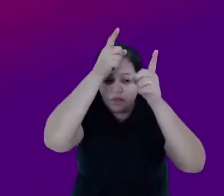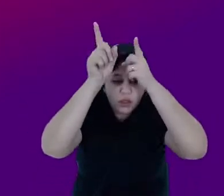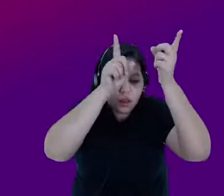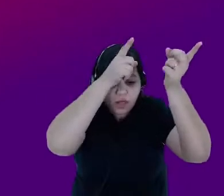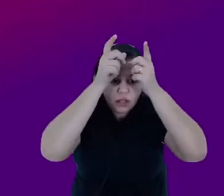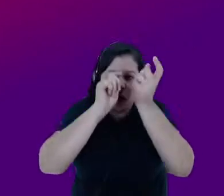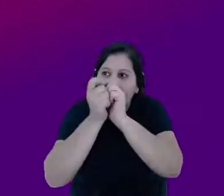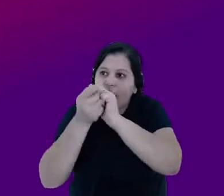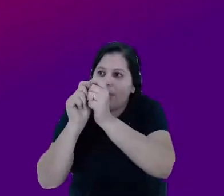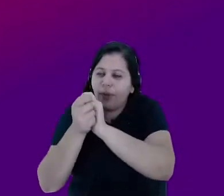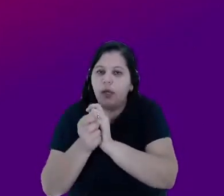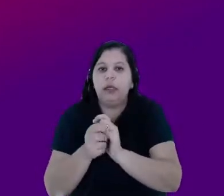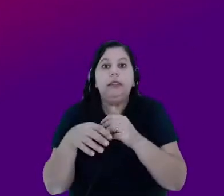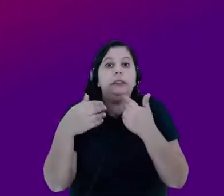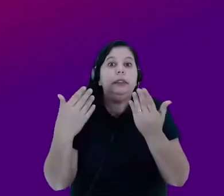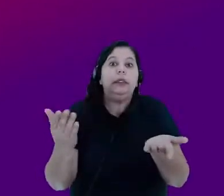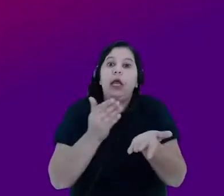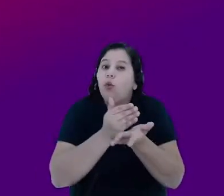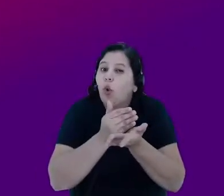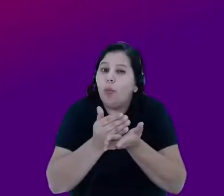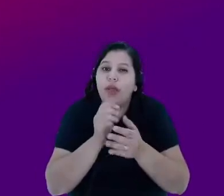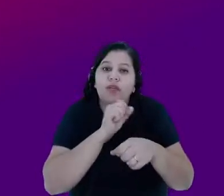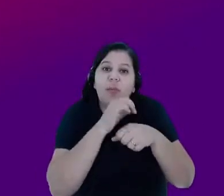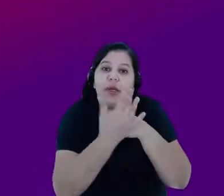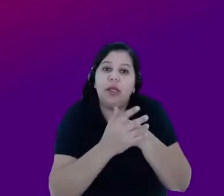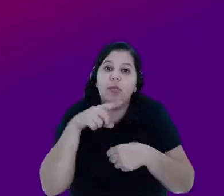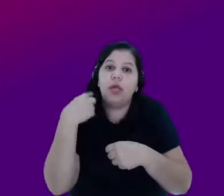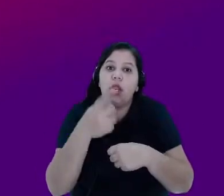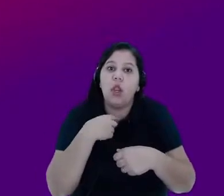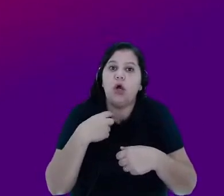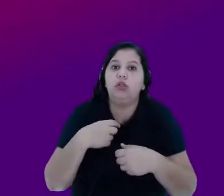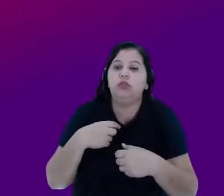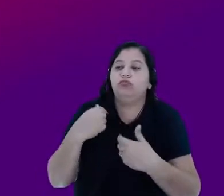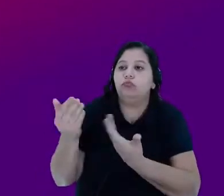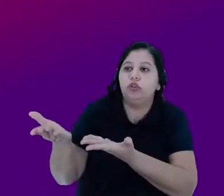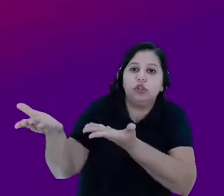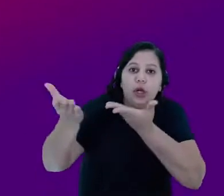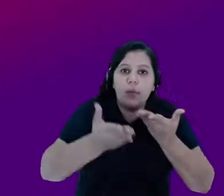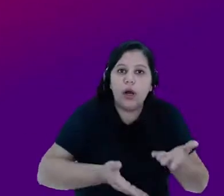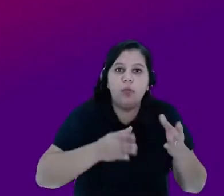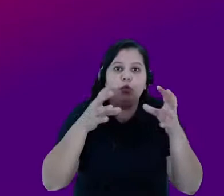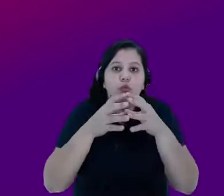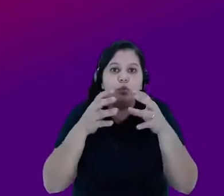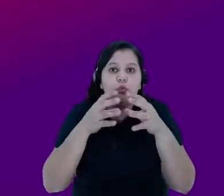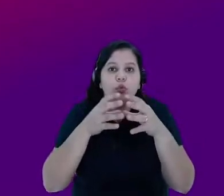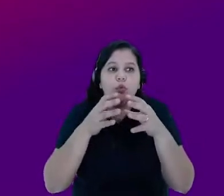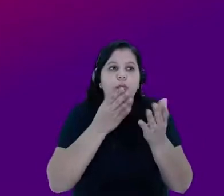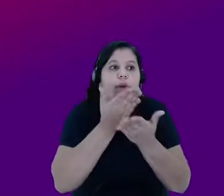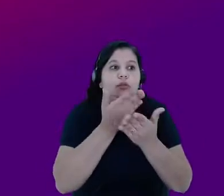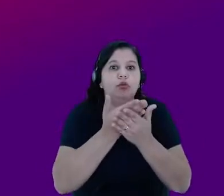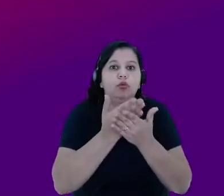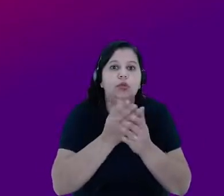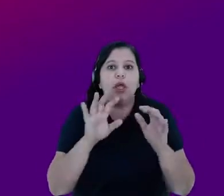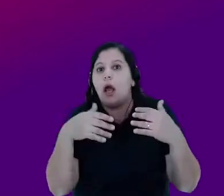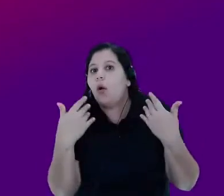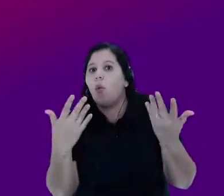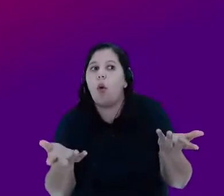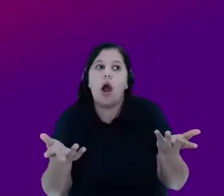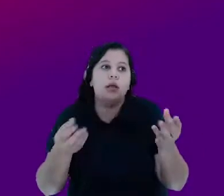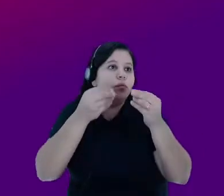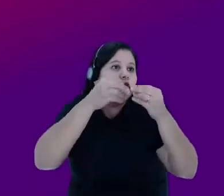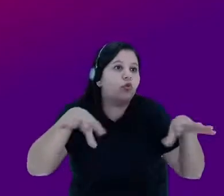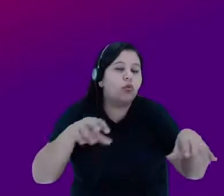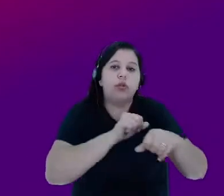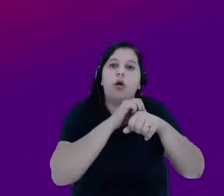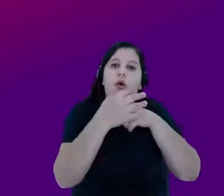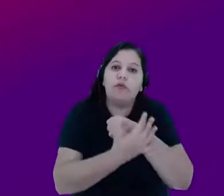para estudar como a pandemia estava impactando esse mercado segurador, como a Covid-19 iria impactar essas relações agora